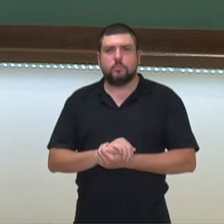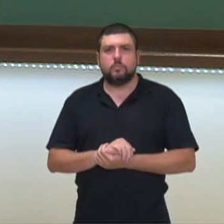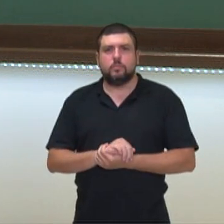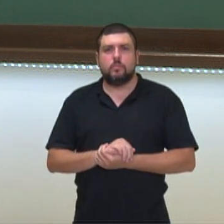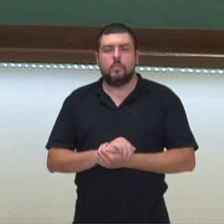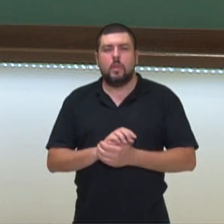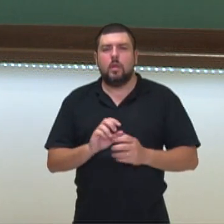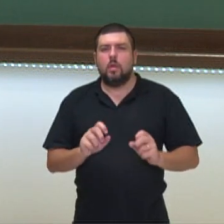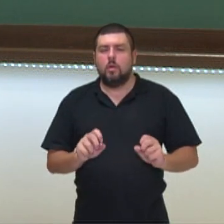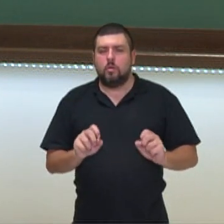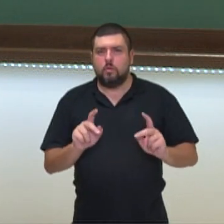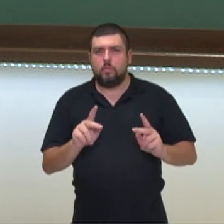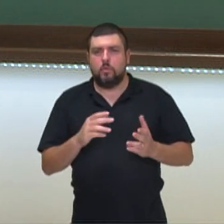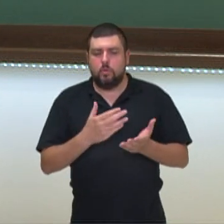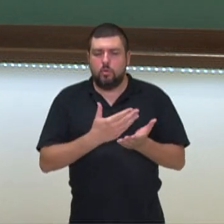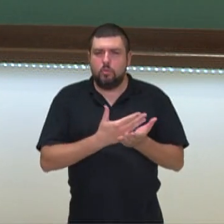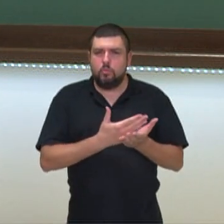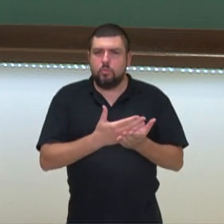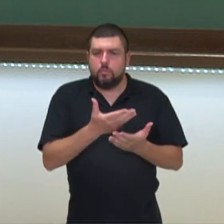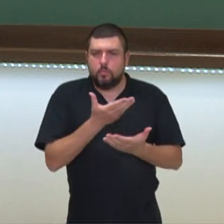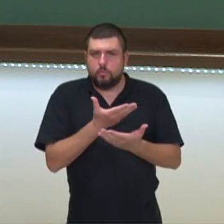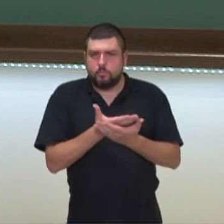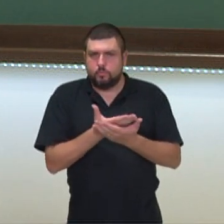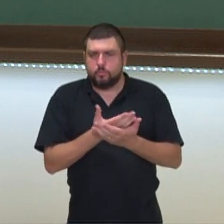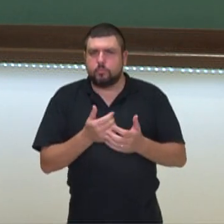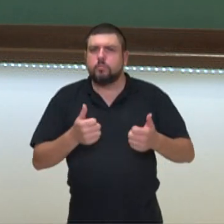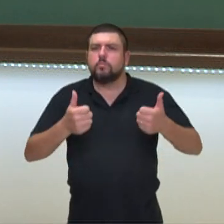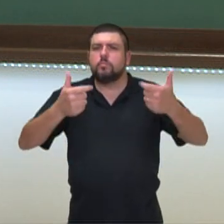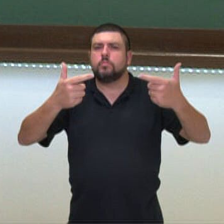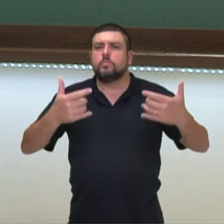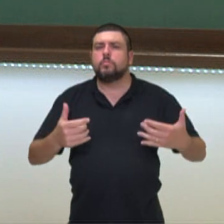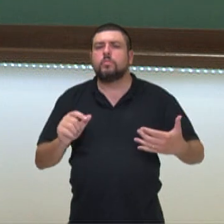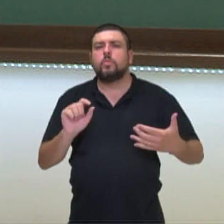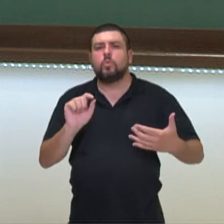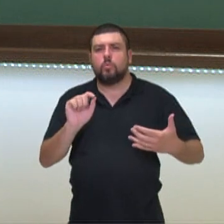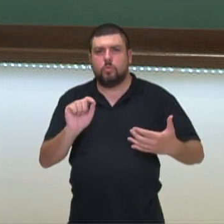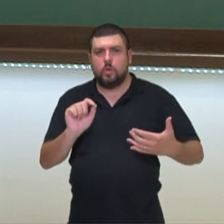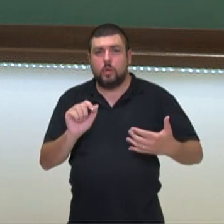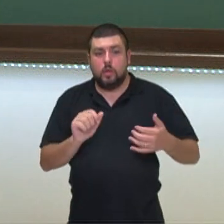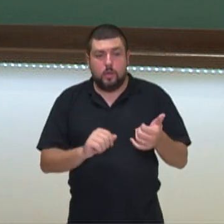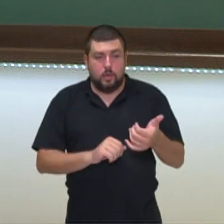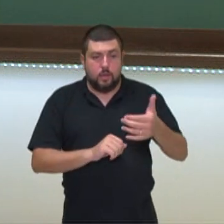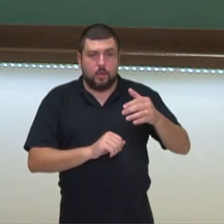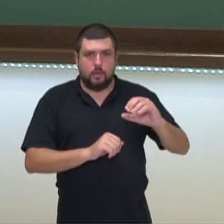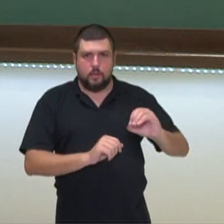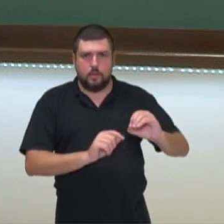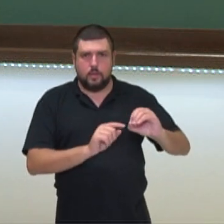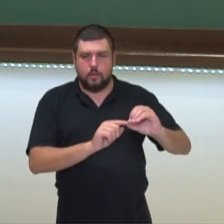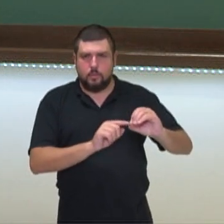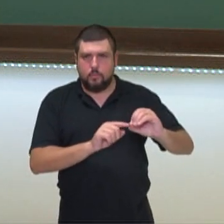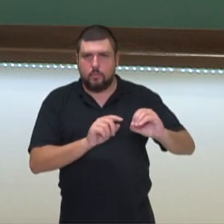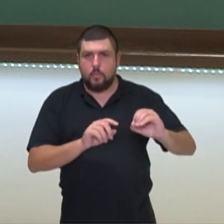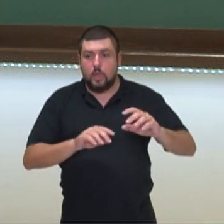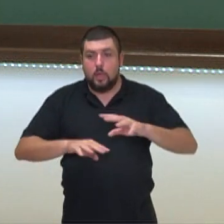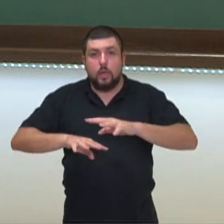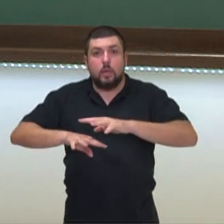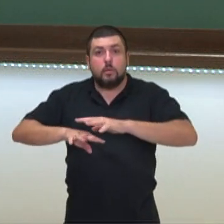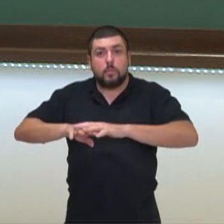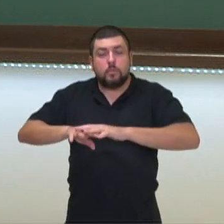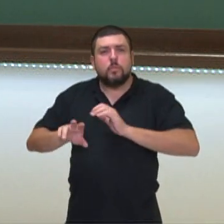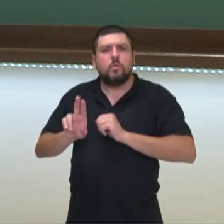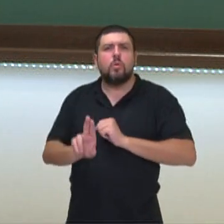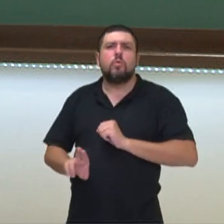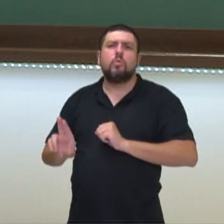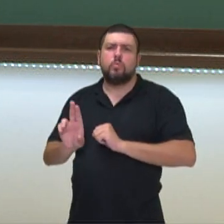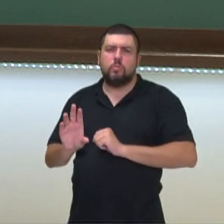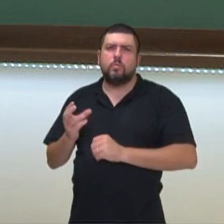começo dessa aula, quando eu falei para você sobre a questão do 10 aparecer em matemática, a gente começa a falar